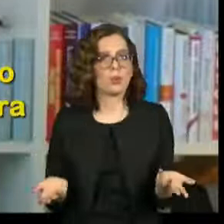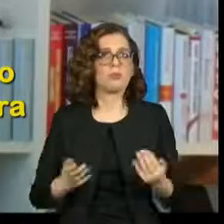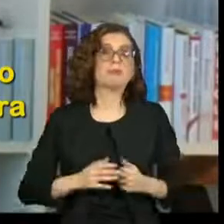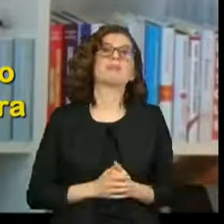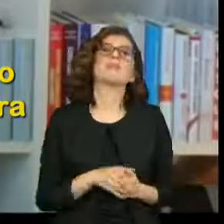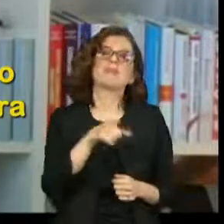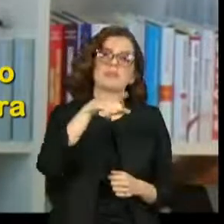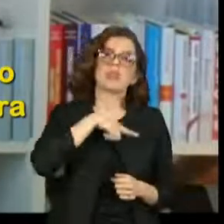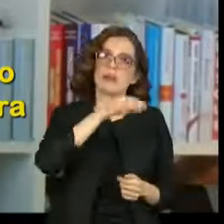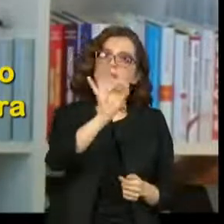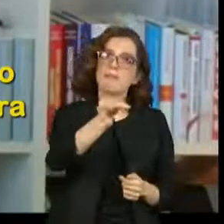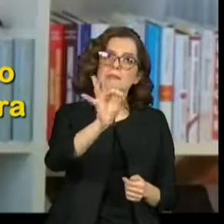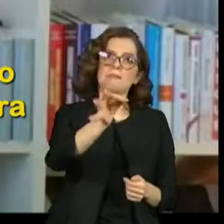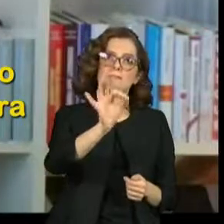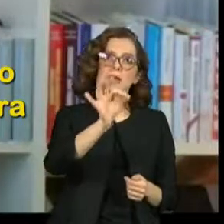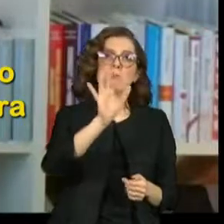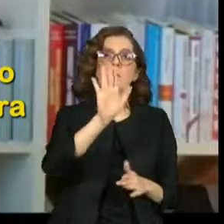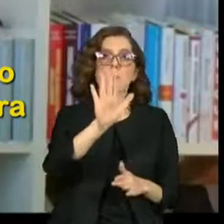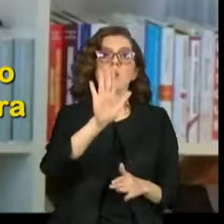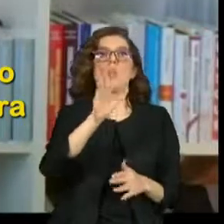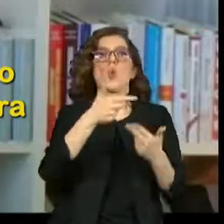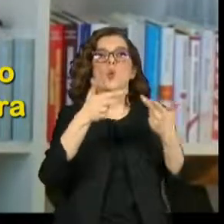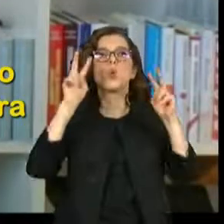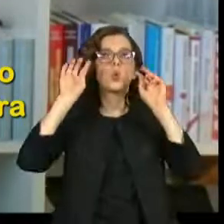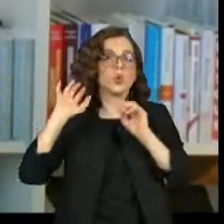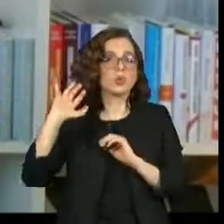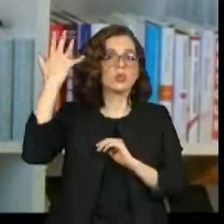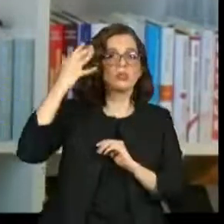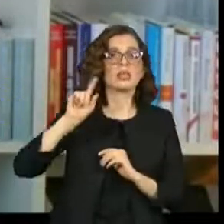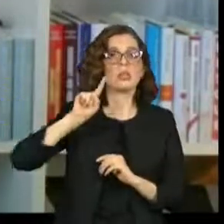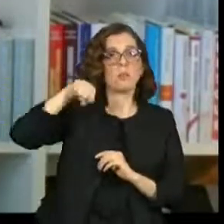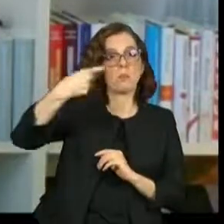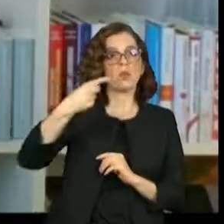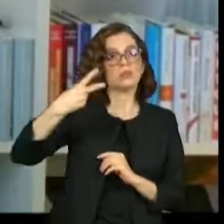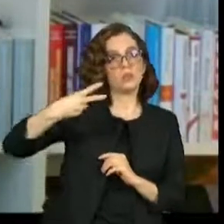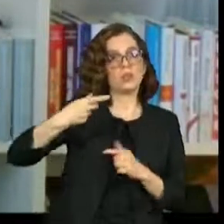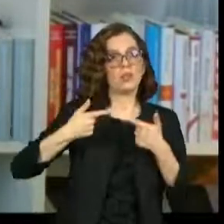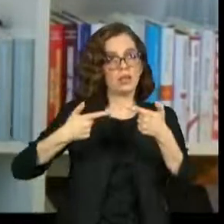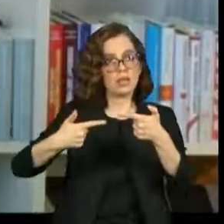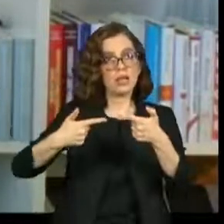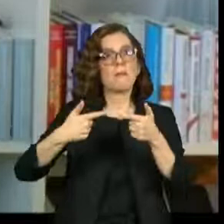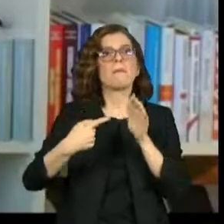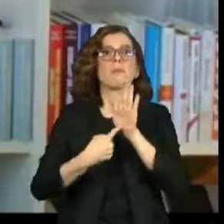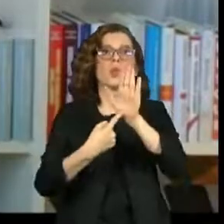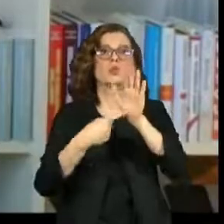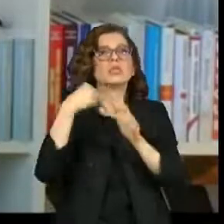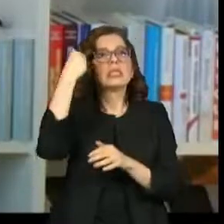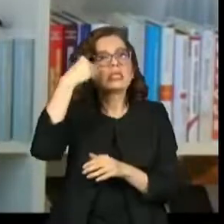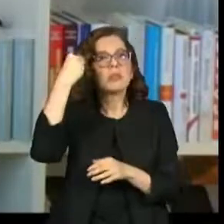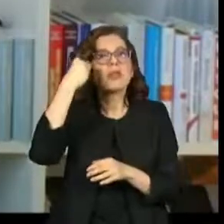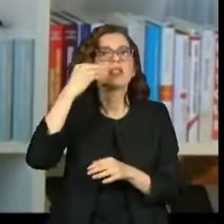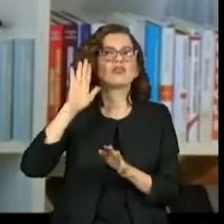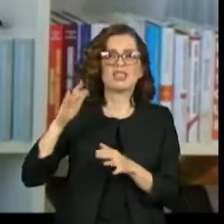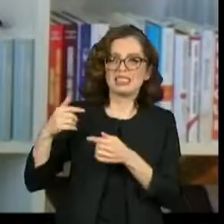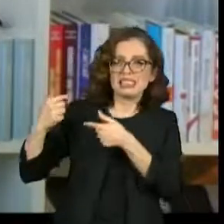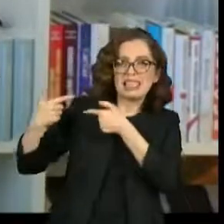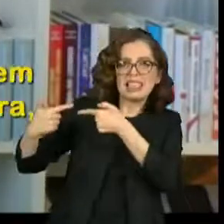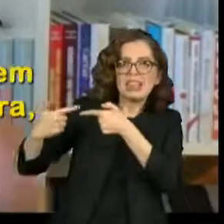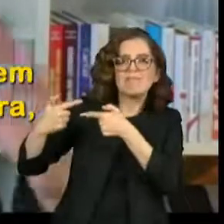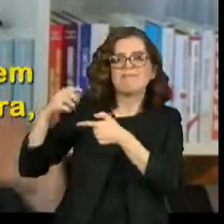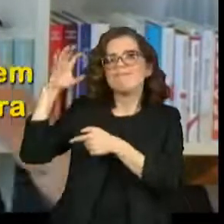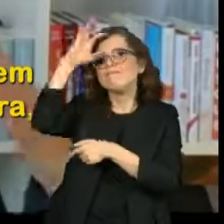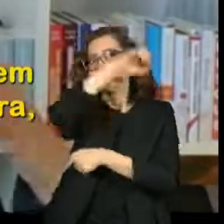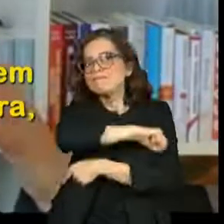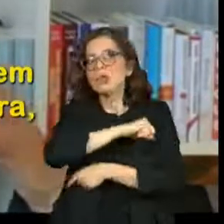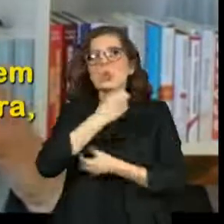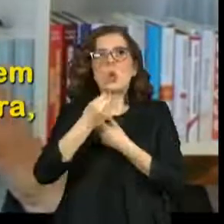você é muito certo que parto de o que aconteceu depois World War II foi a experiência da guerra e particularmente o fato de